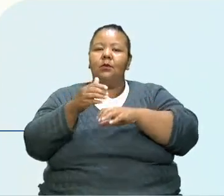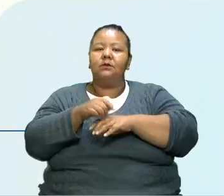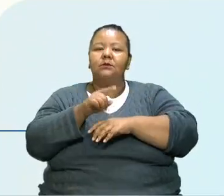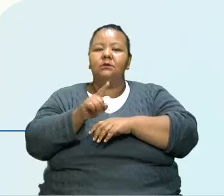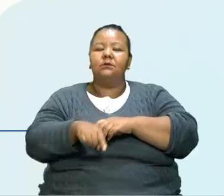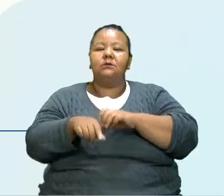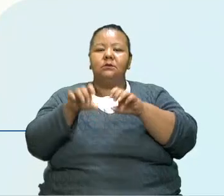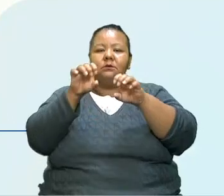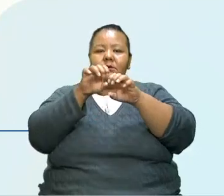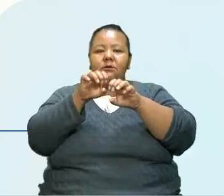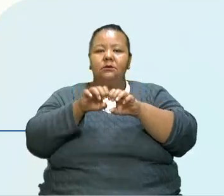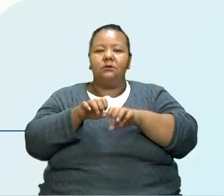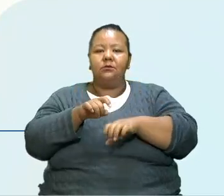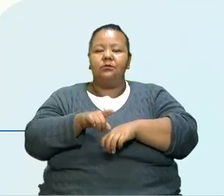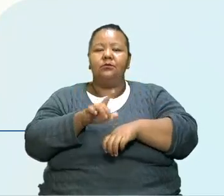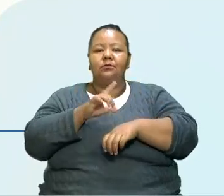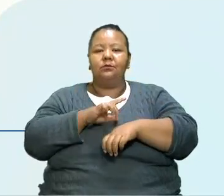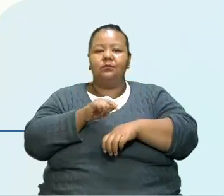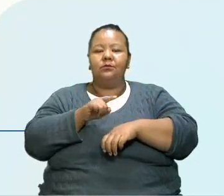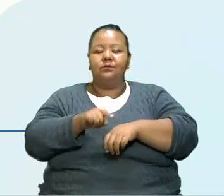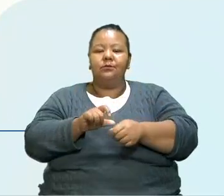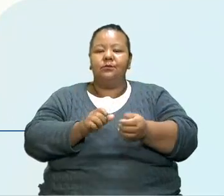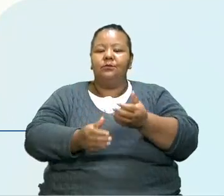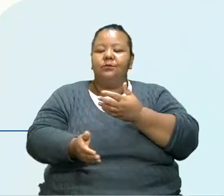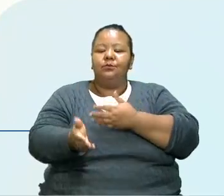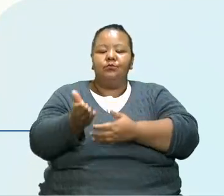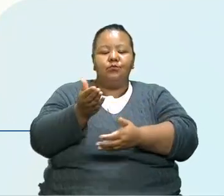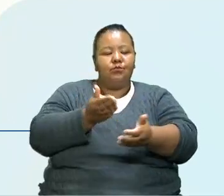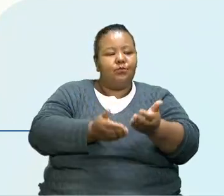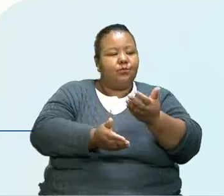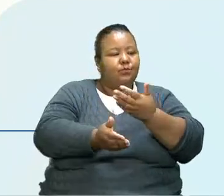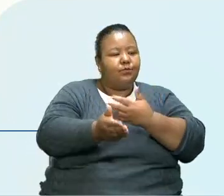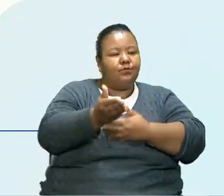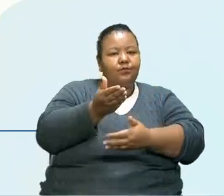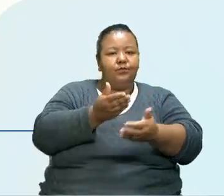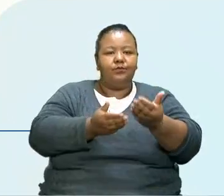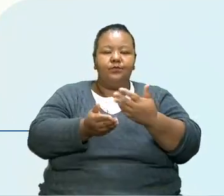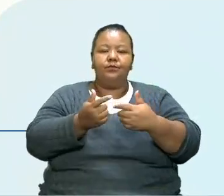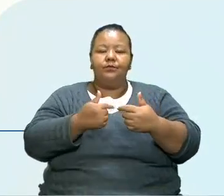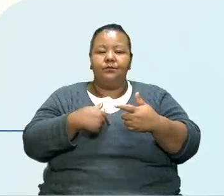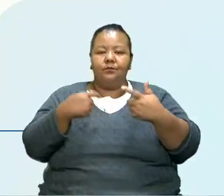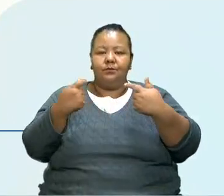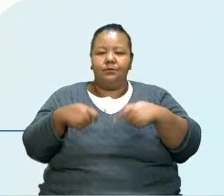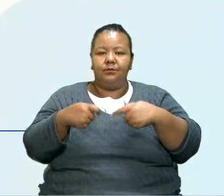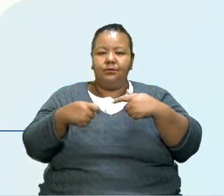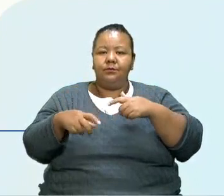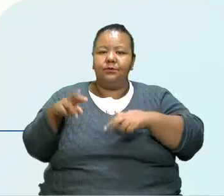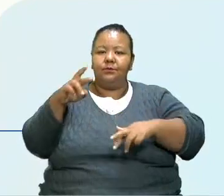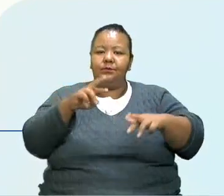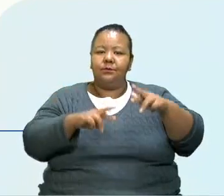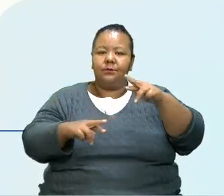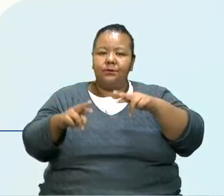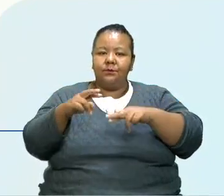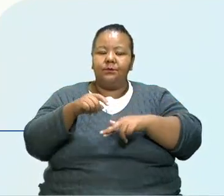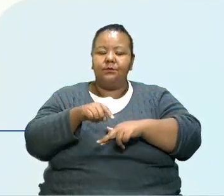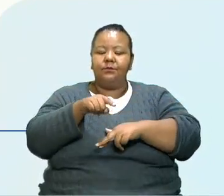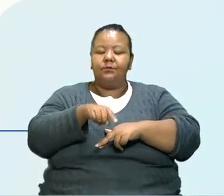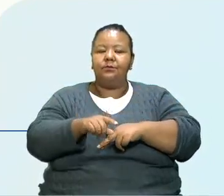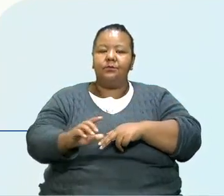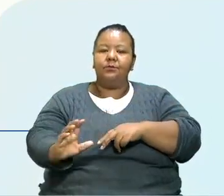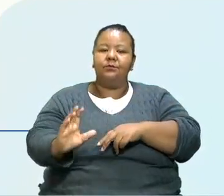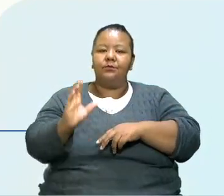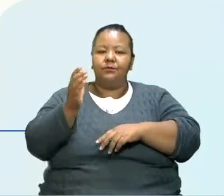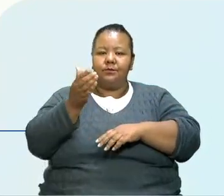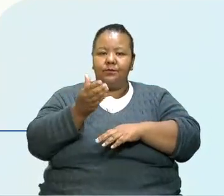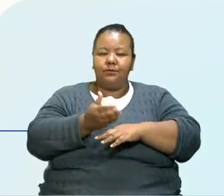dessas estruturas? Elas têm uma troca constante. Então, eu tenho que analisar como que elas